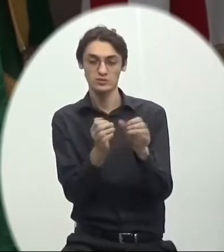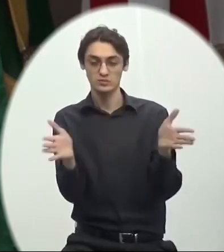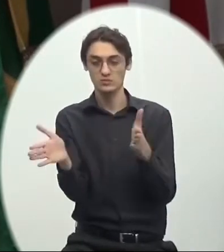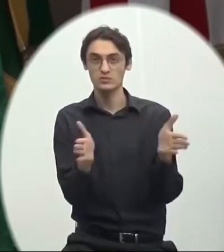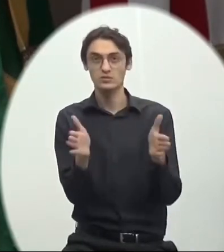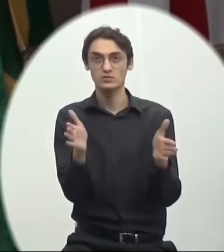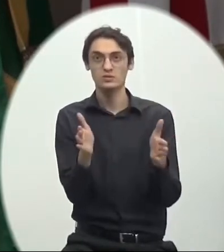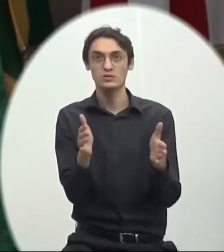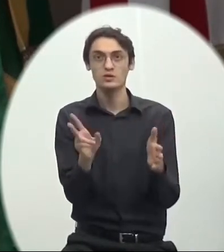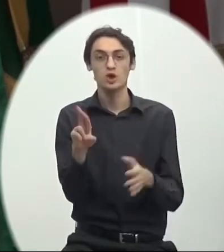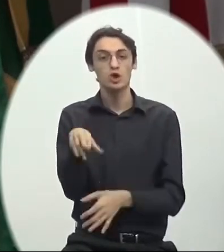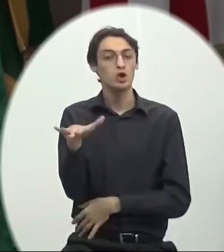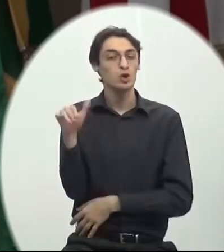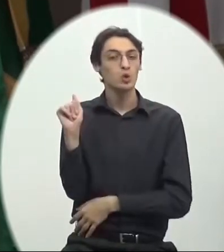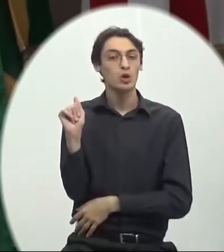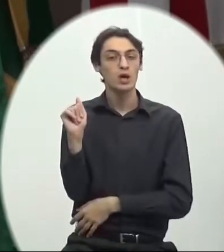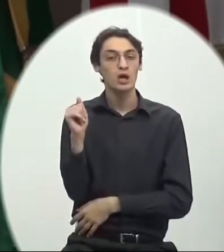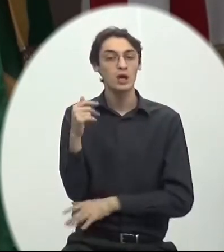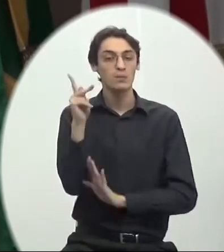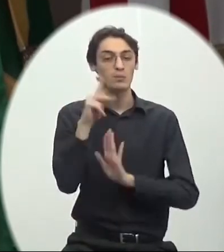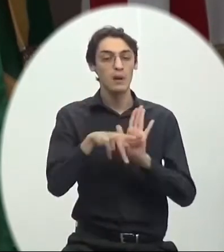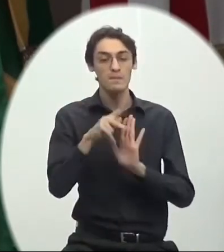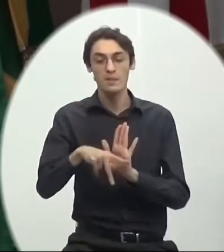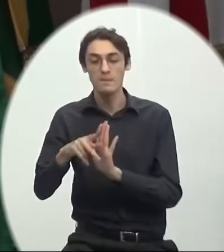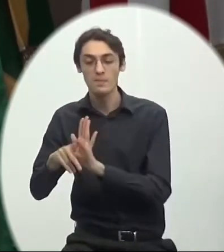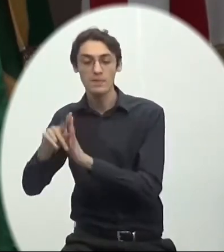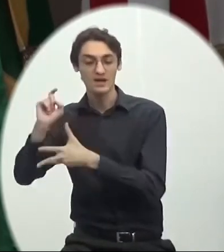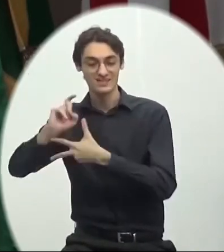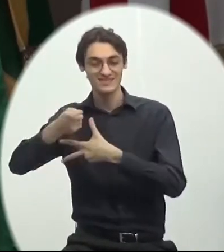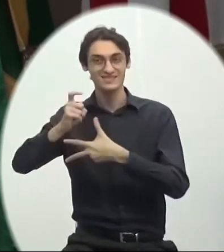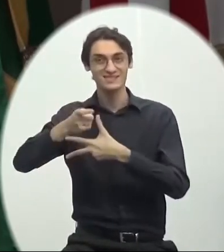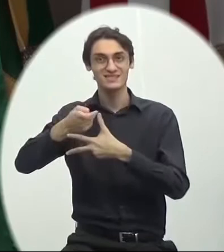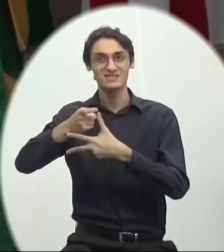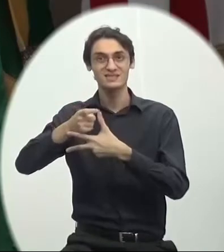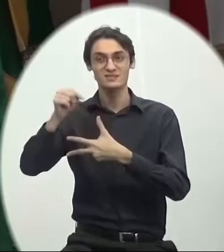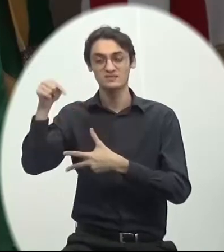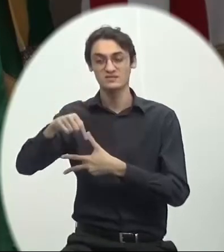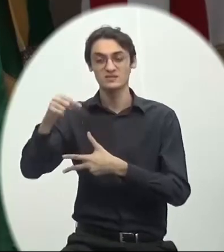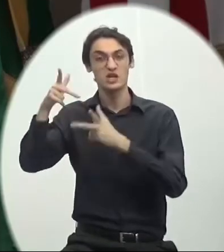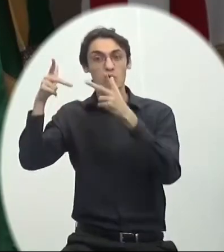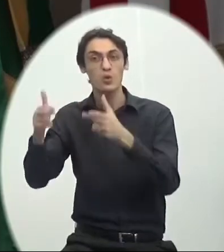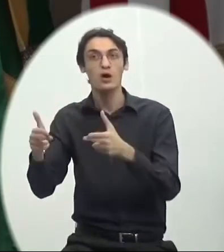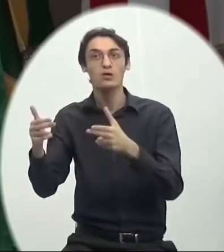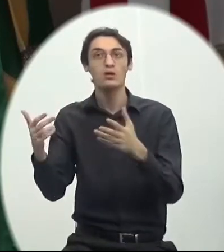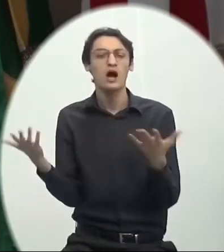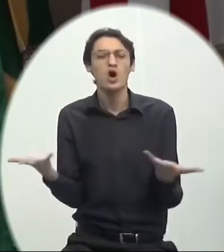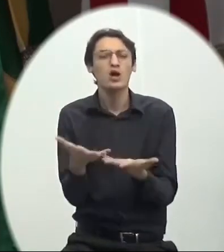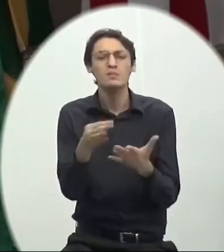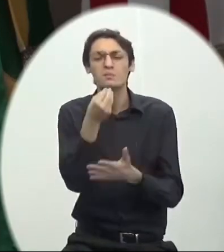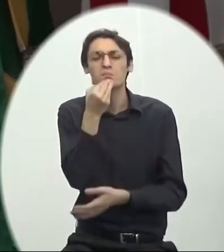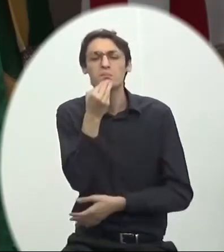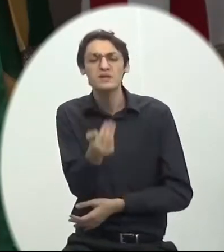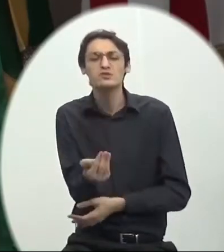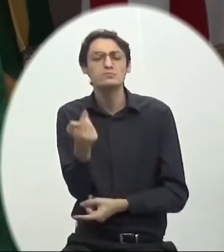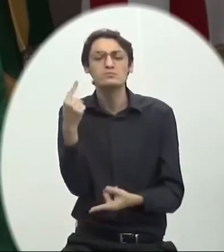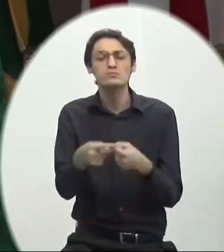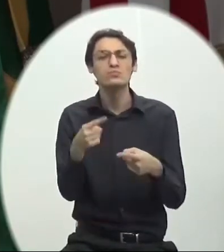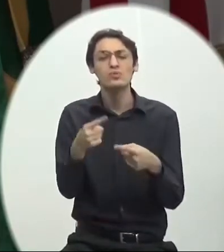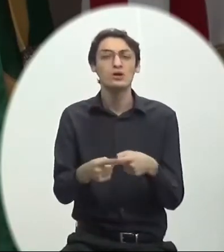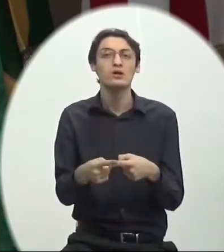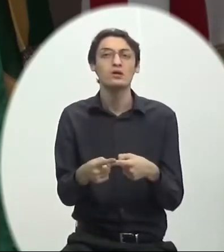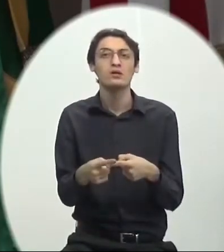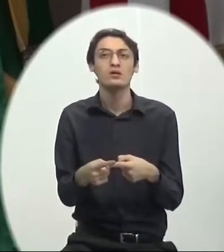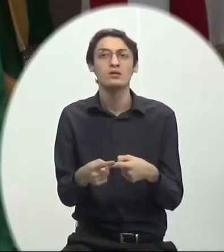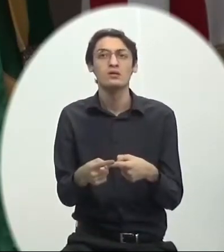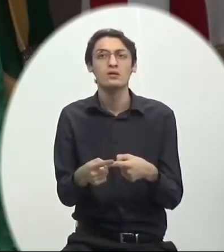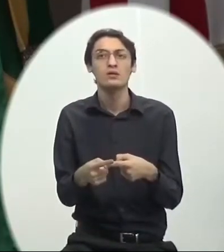Arleu. Nunca, em nenhum projeto do Executivo, veio isso aqui. O que estão pedindo agora? Ué, pode ser até uma